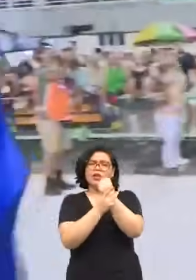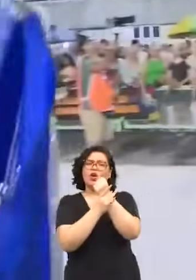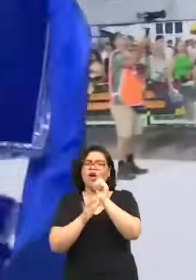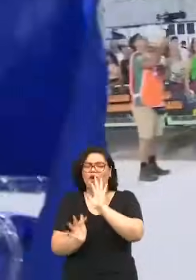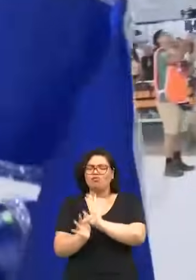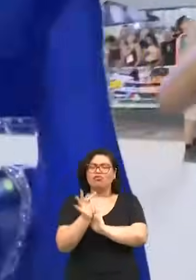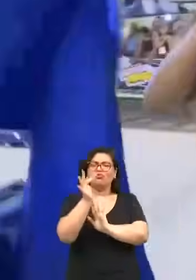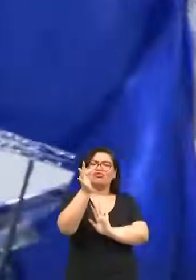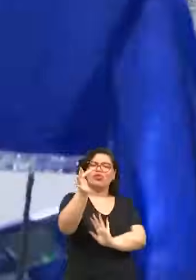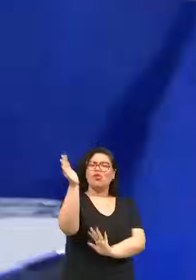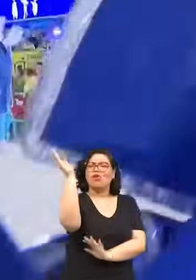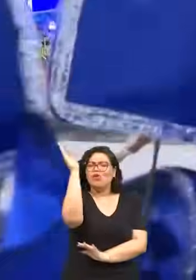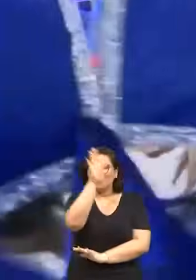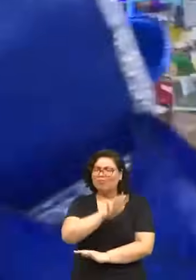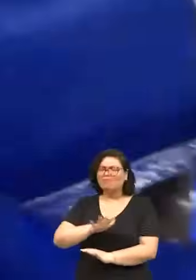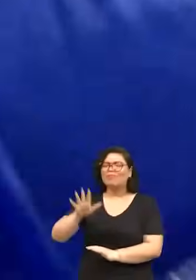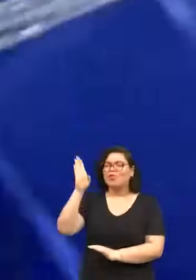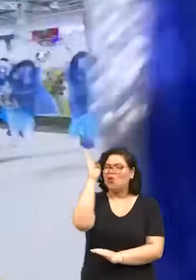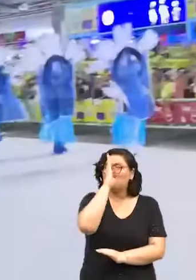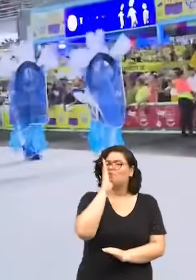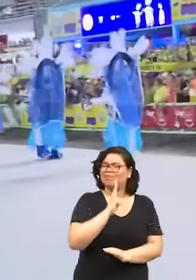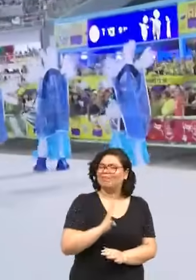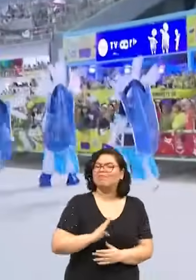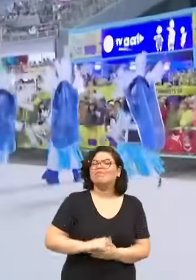garantir o futuro da nossa vida.